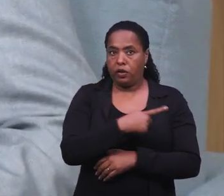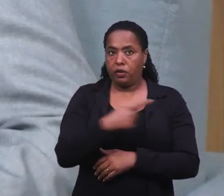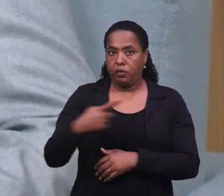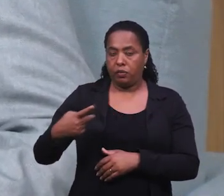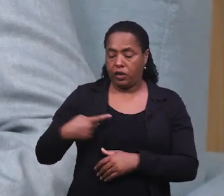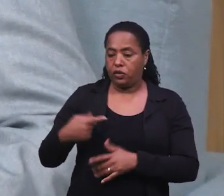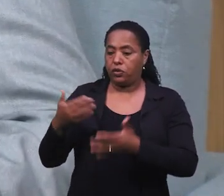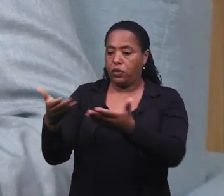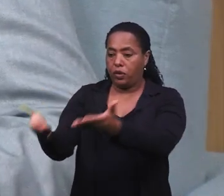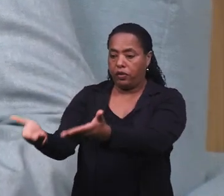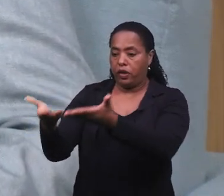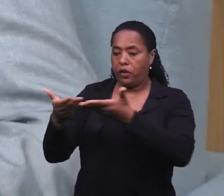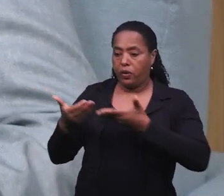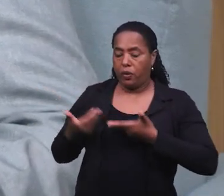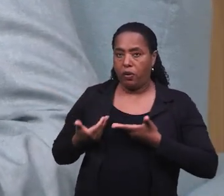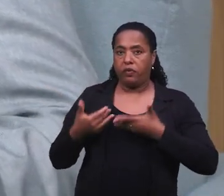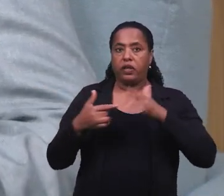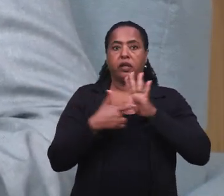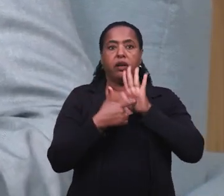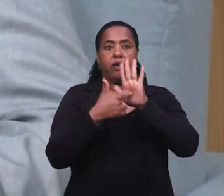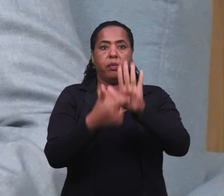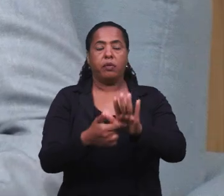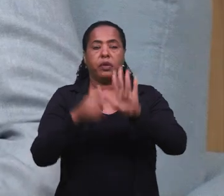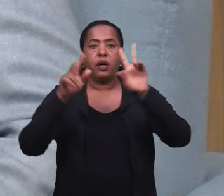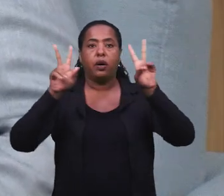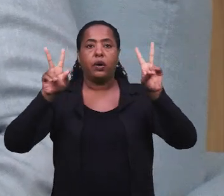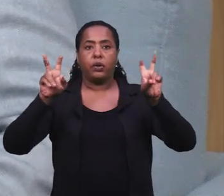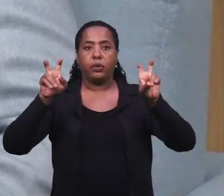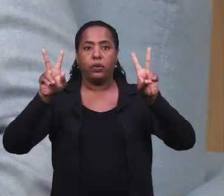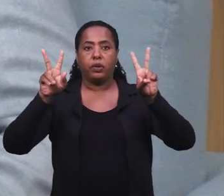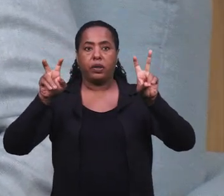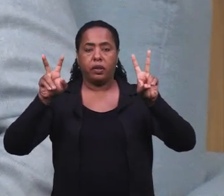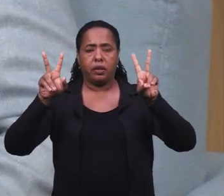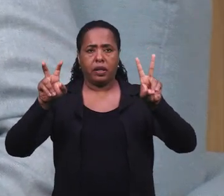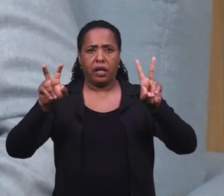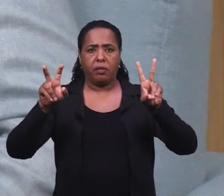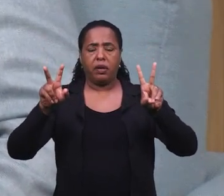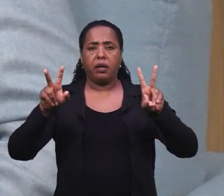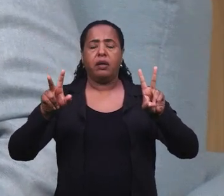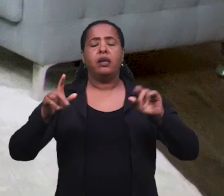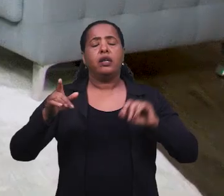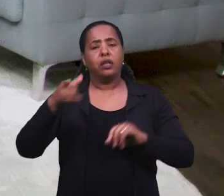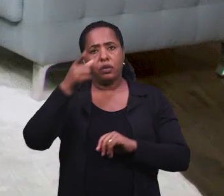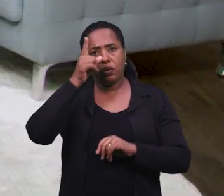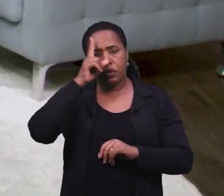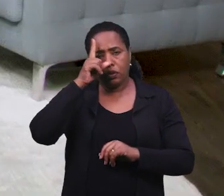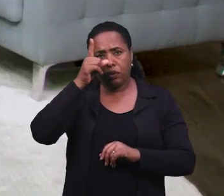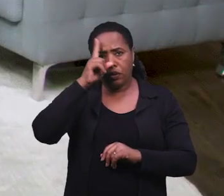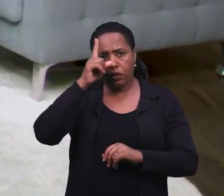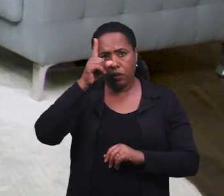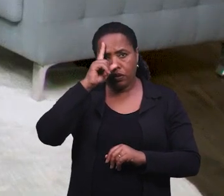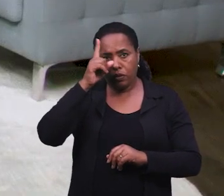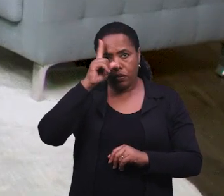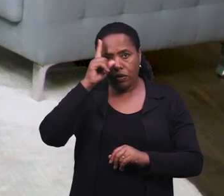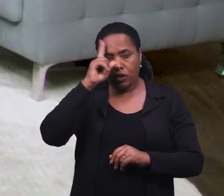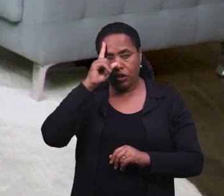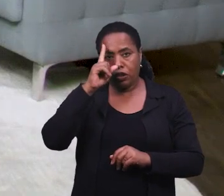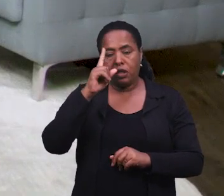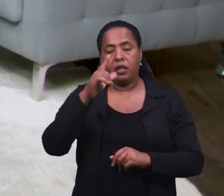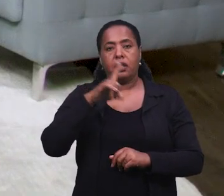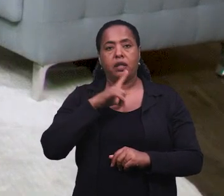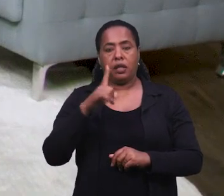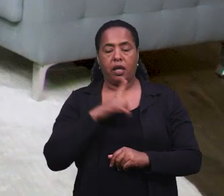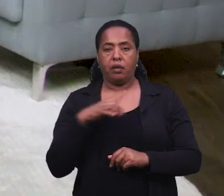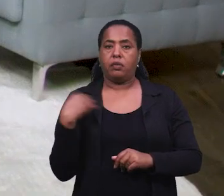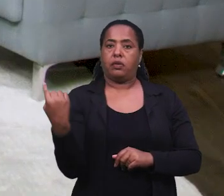deste tema que é tão vivido todos os dias nas nossas igrejas. Estamos aqui com o pastor